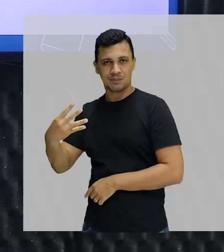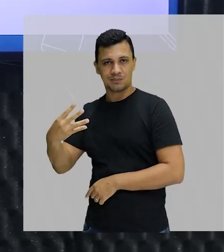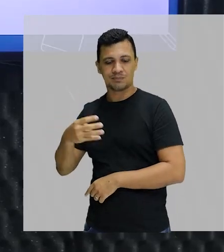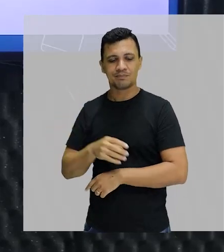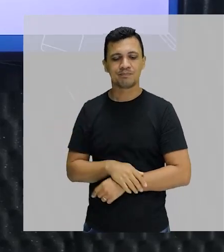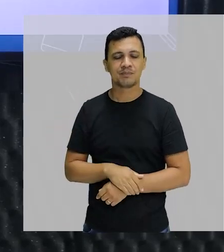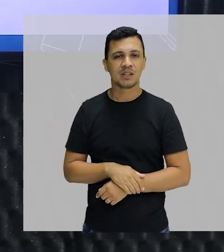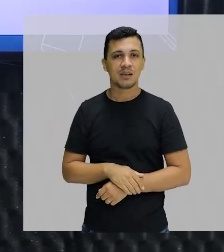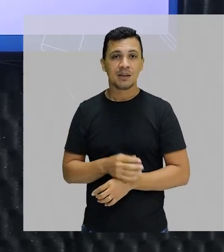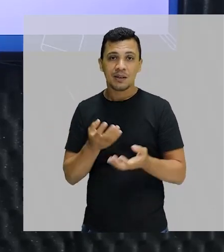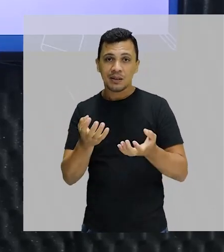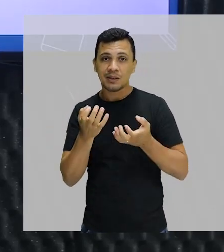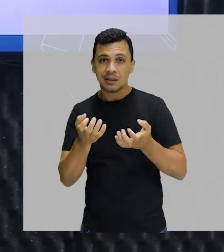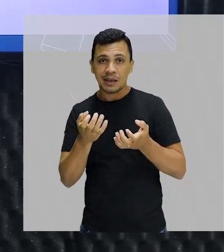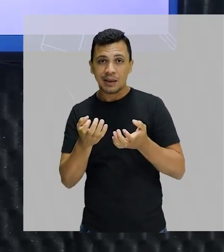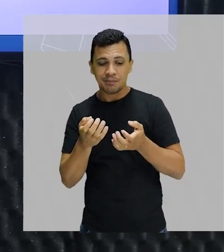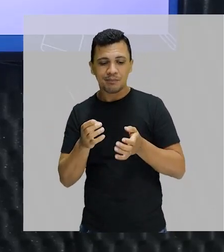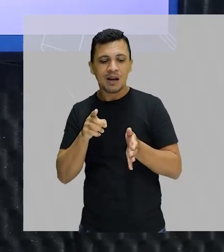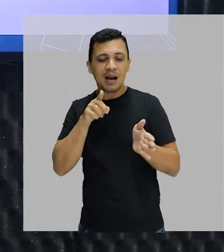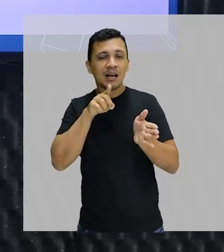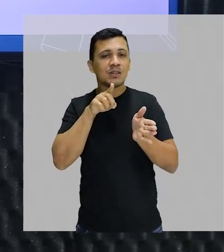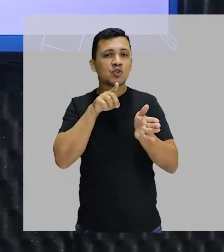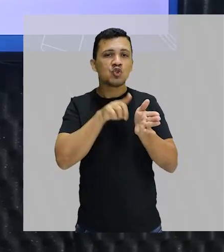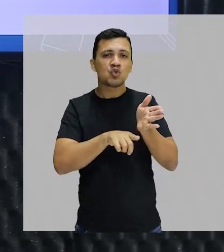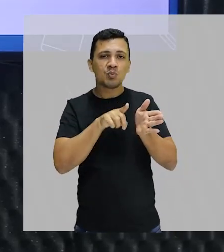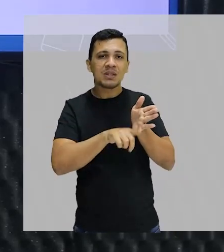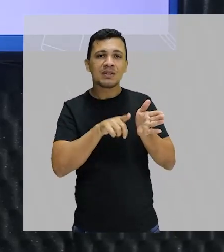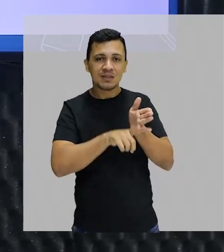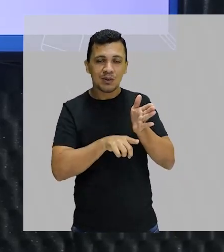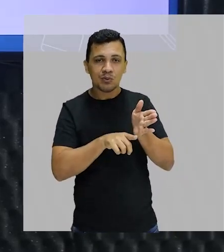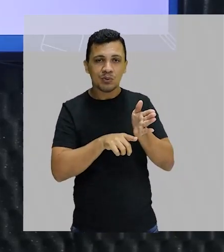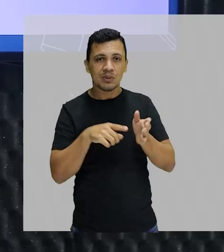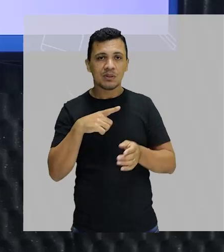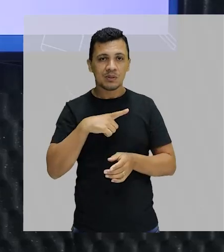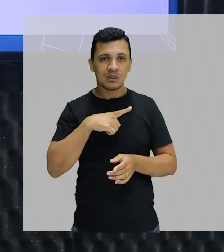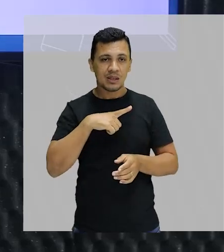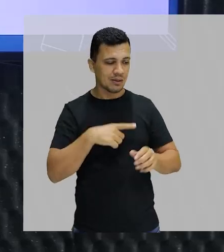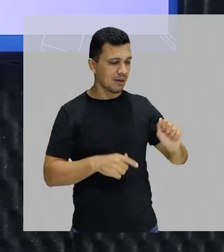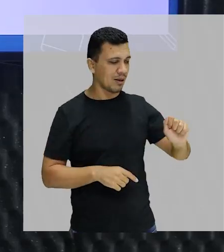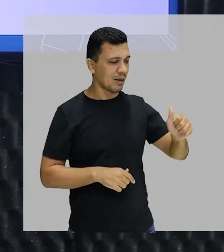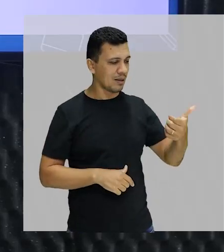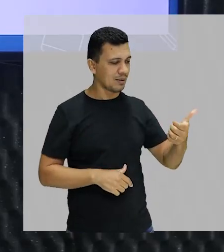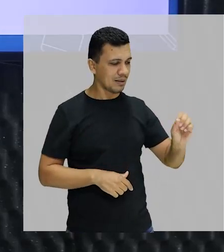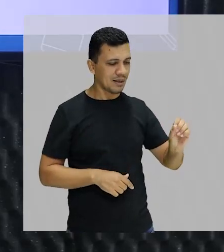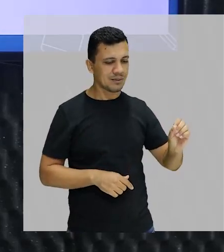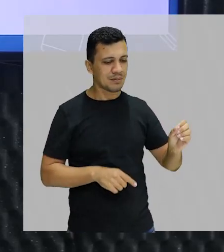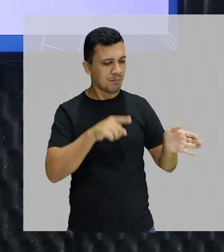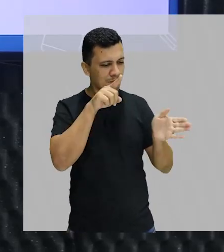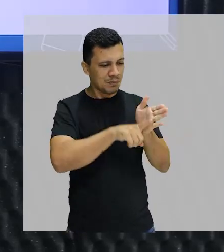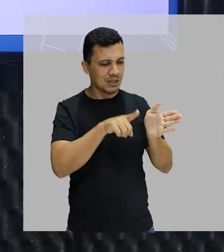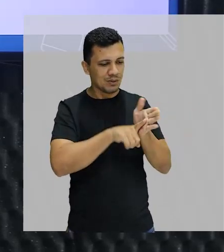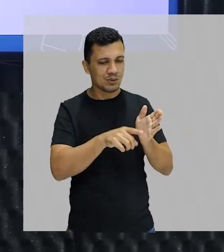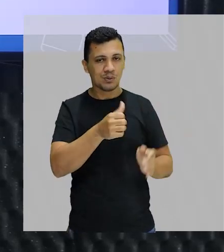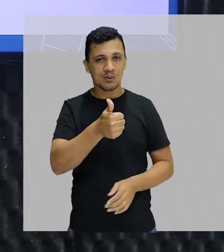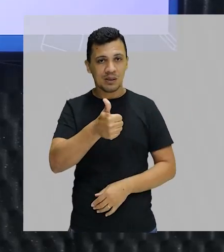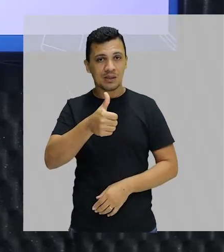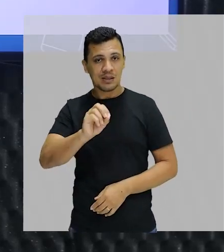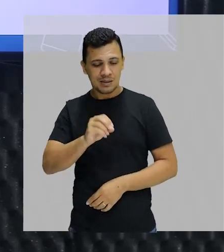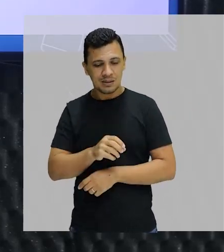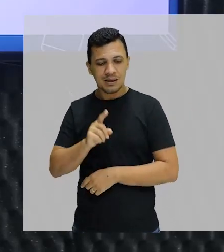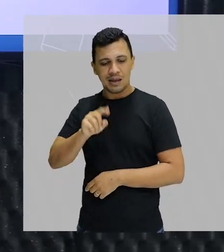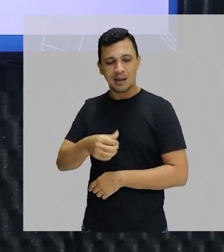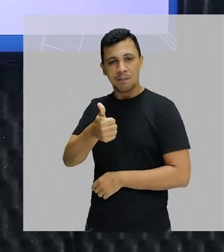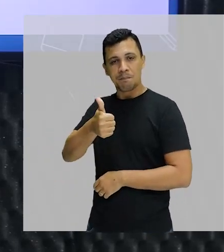1024. Como ele quer a subtração, né, desses dois décimos termos, então, nós temos